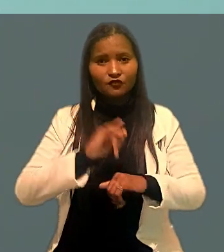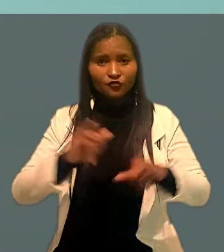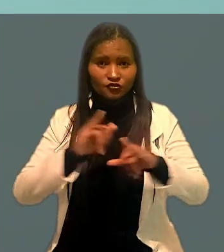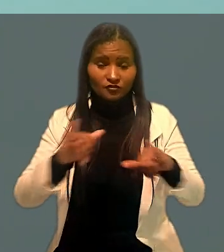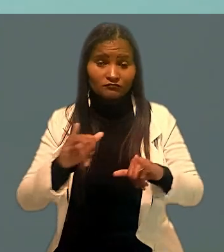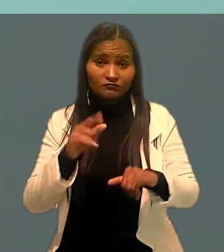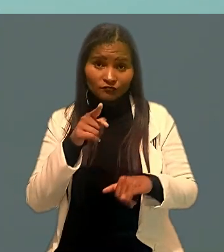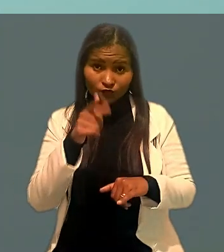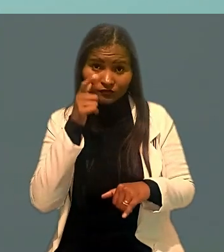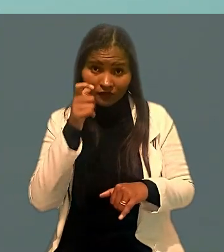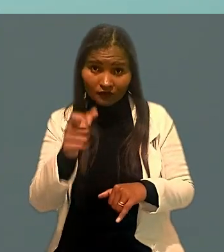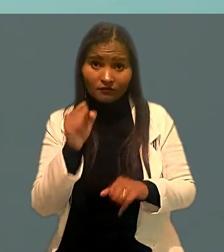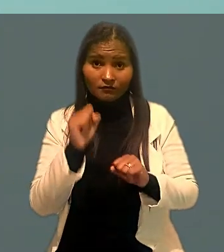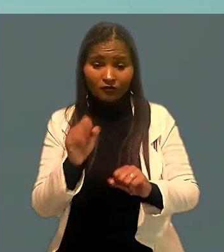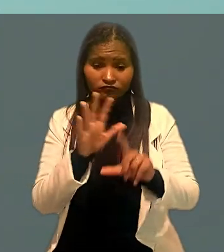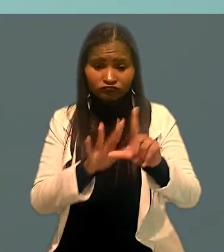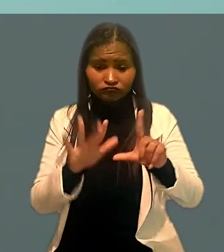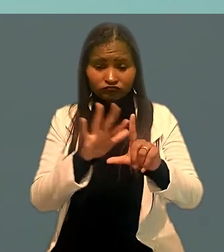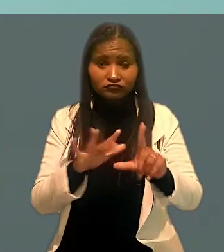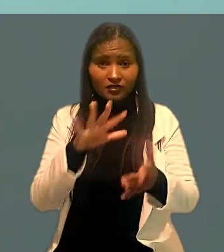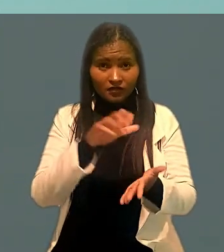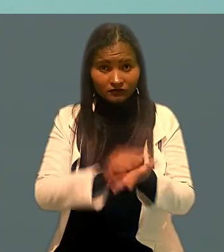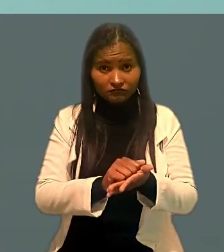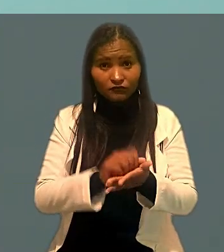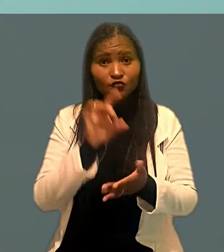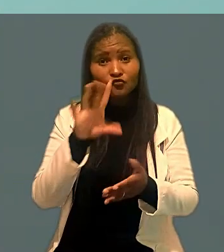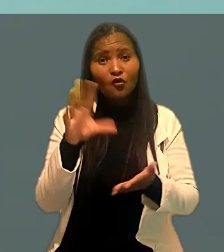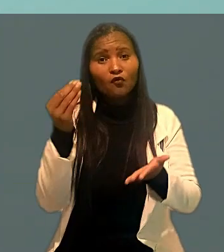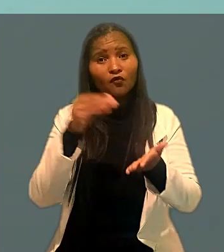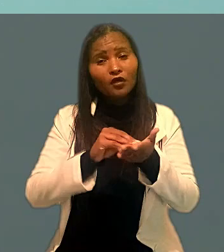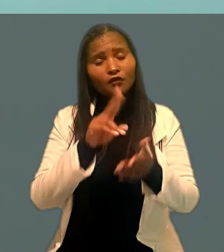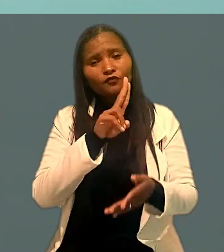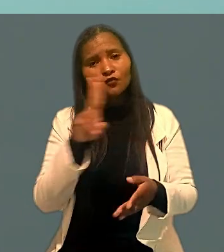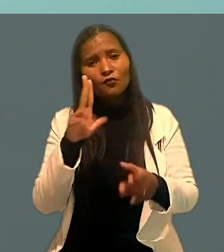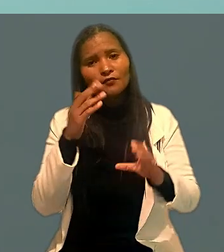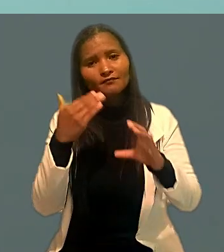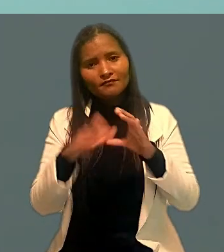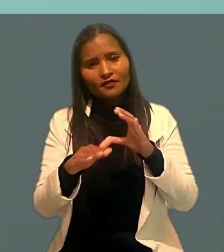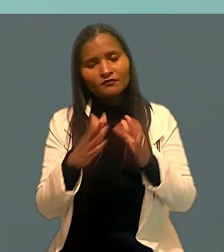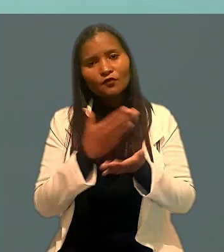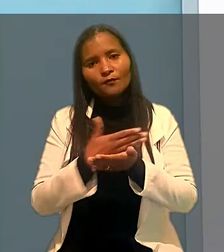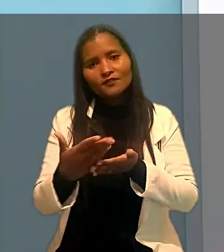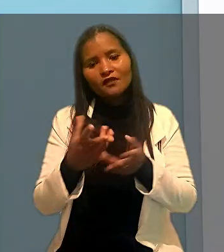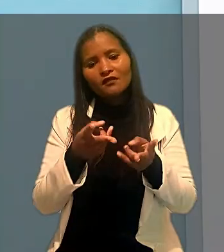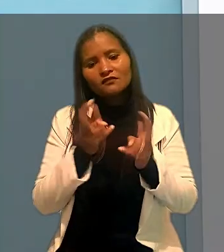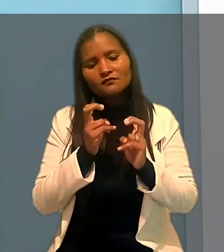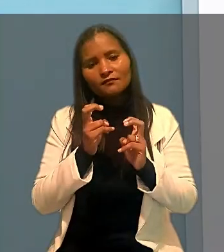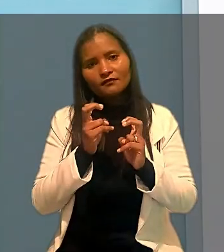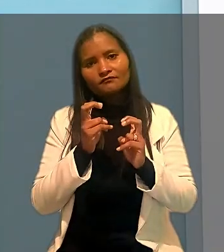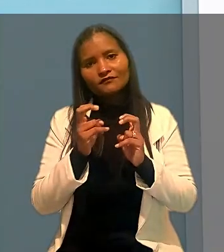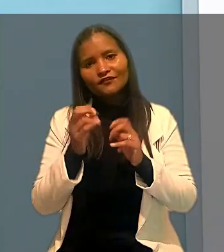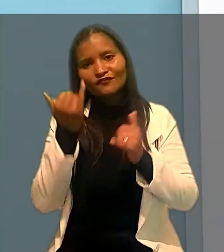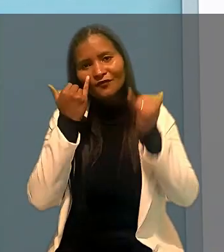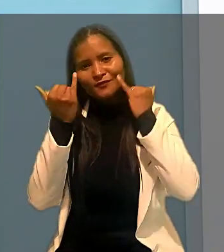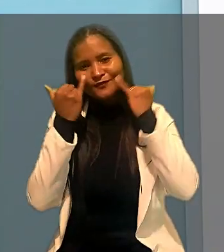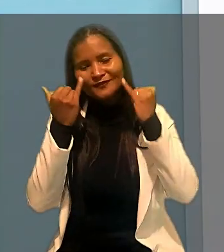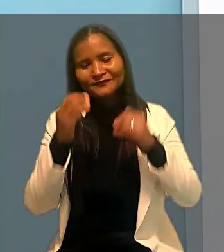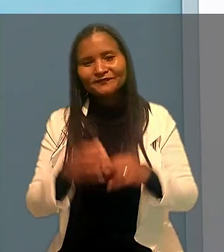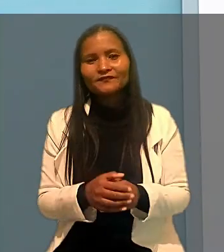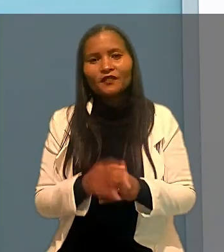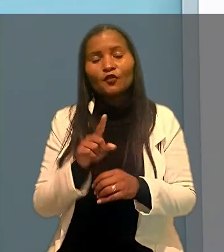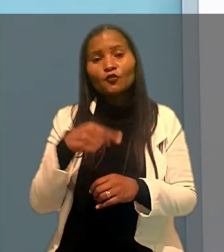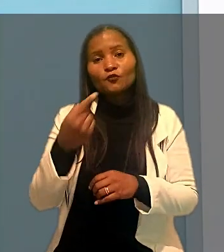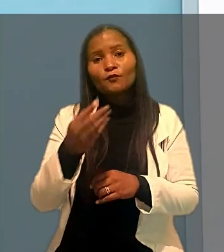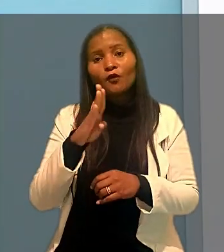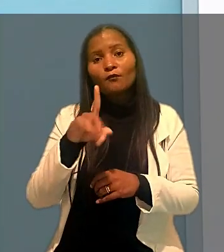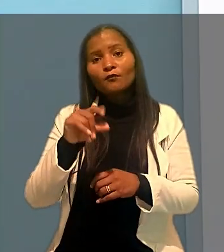na tela, você faz o cadastro. Basta preencher nome e e-mail para começar a receber os conteúdos. E no próximo bloco, os detalhes